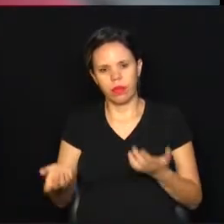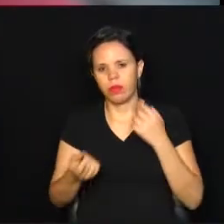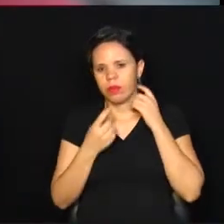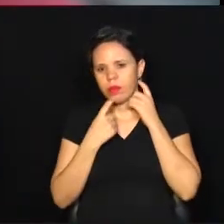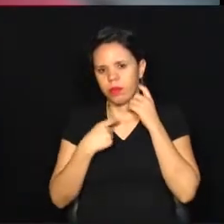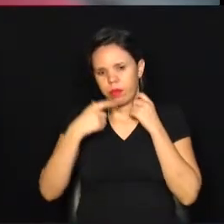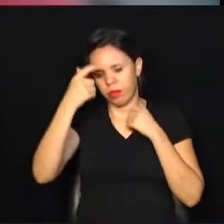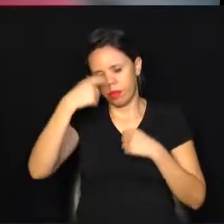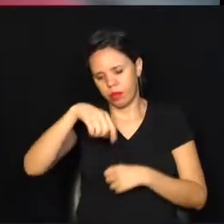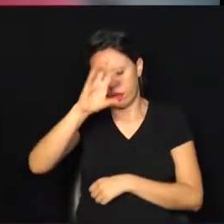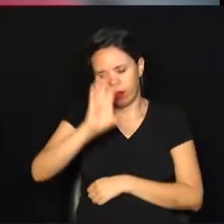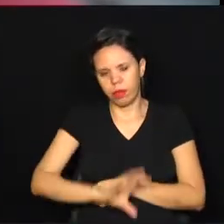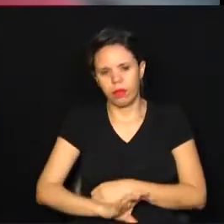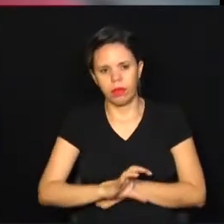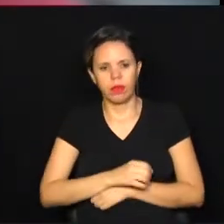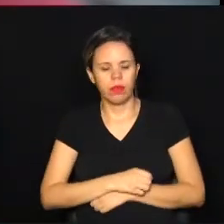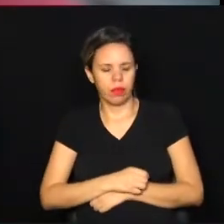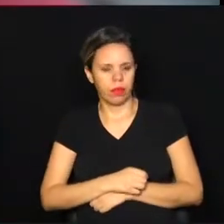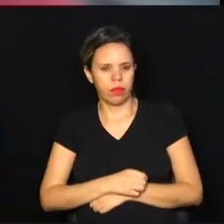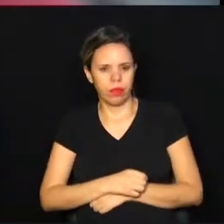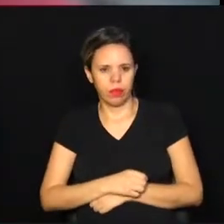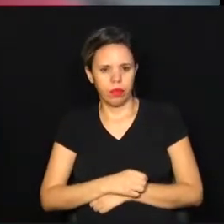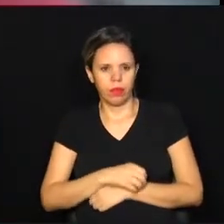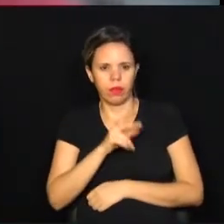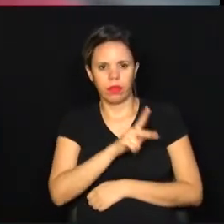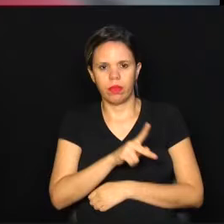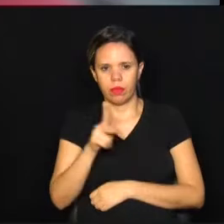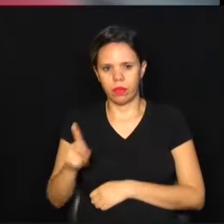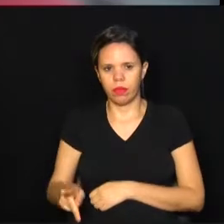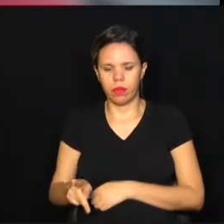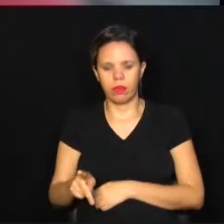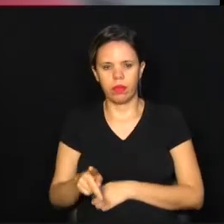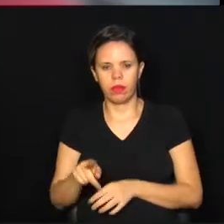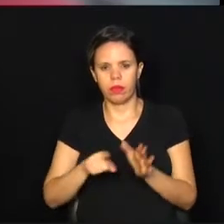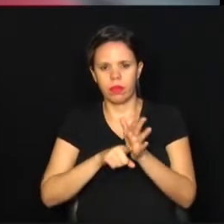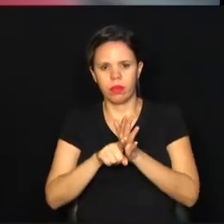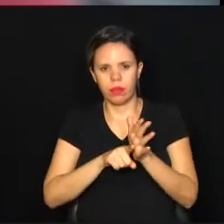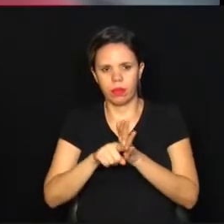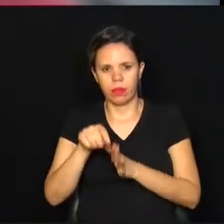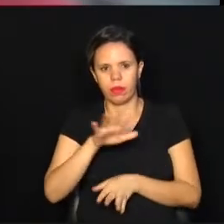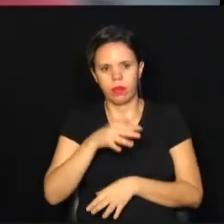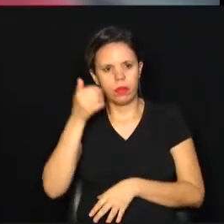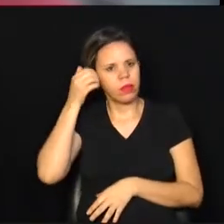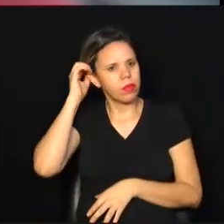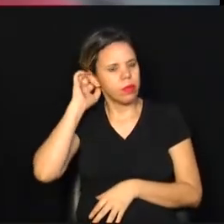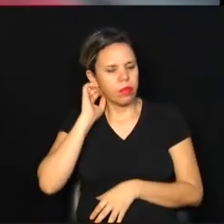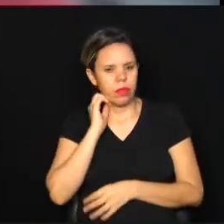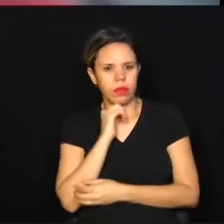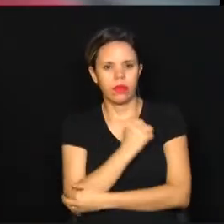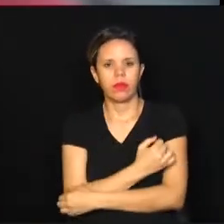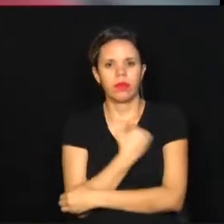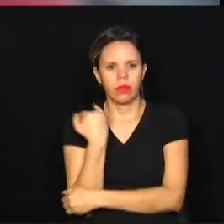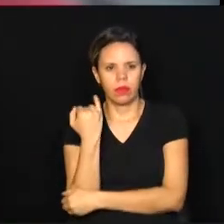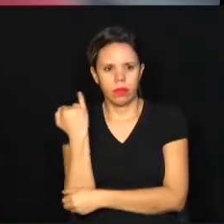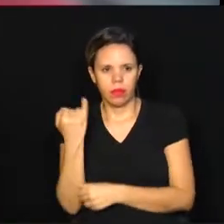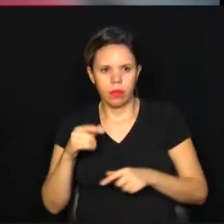como cidadã, né, além de professora, docente, pesquisadora da área, mas é muito importante a iniciativa de vocês,